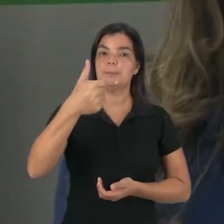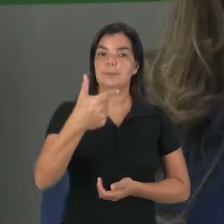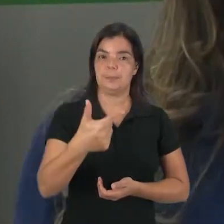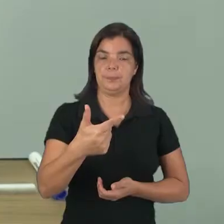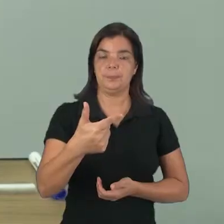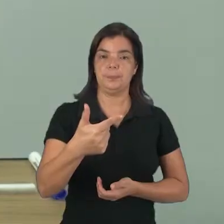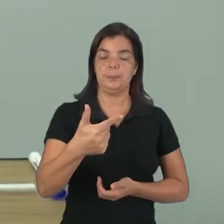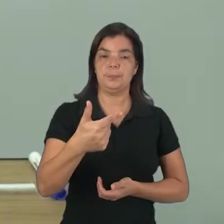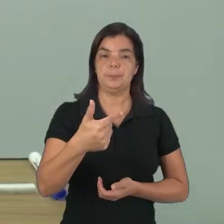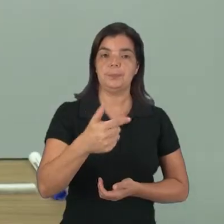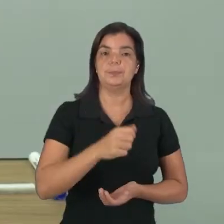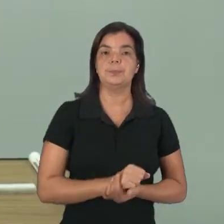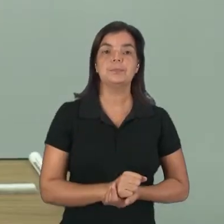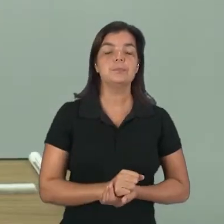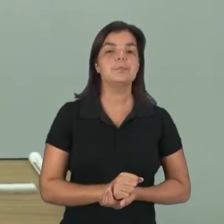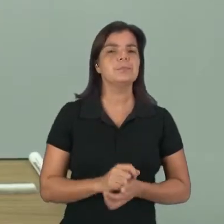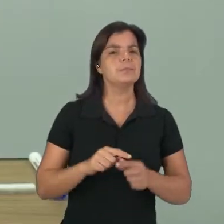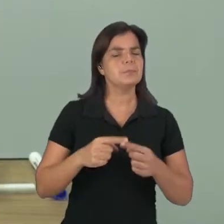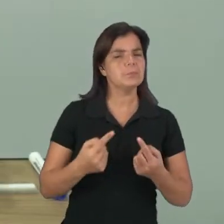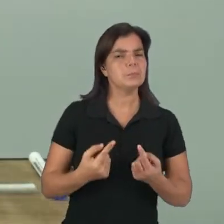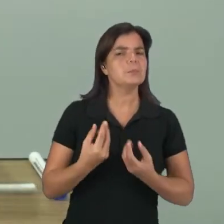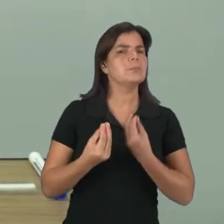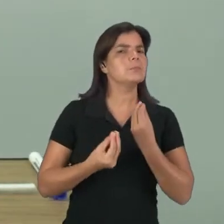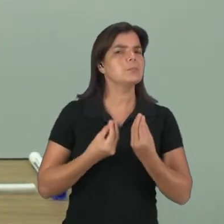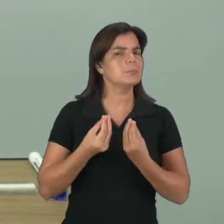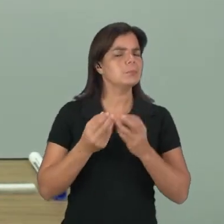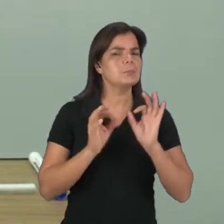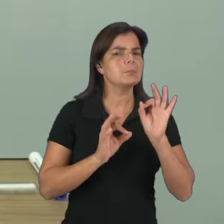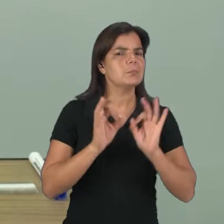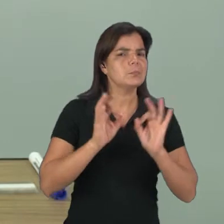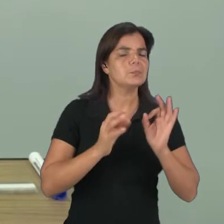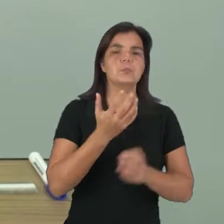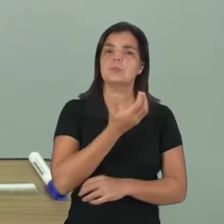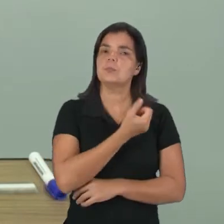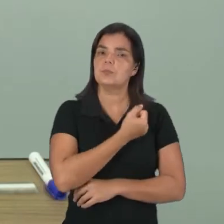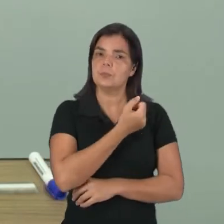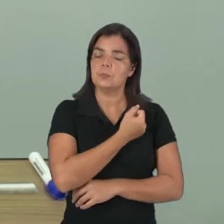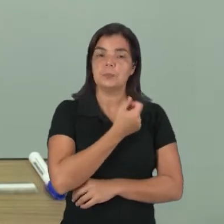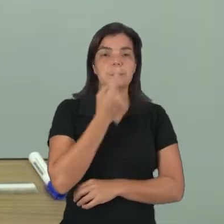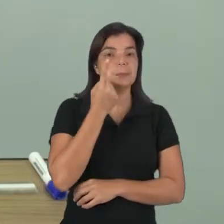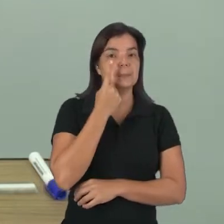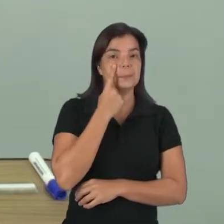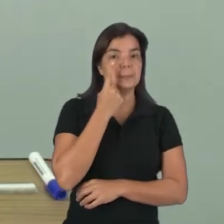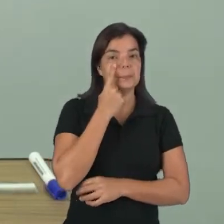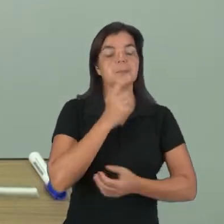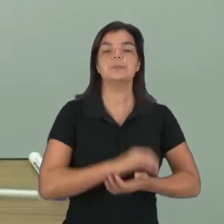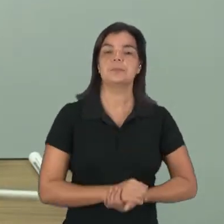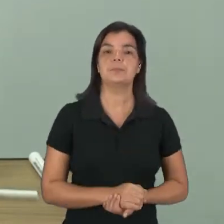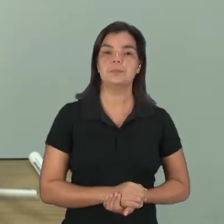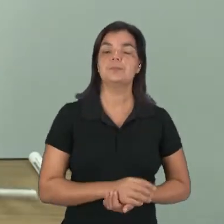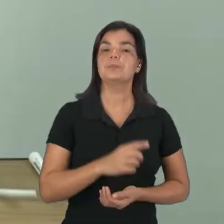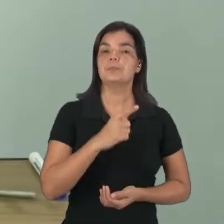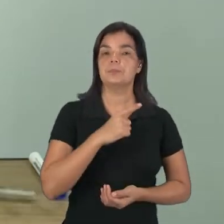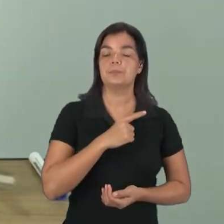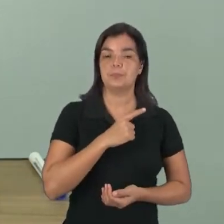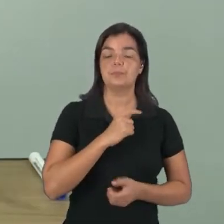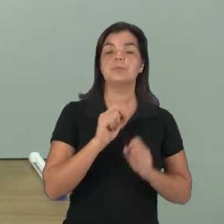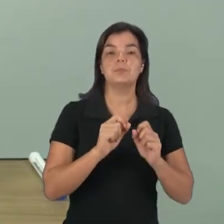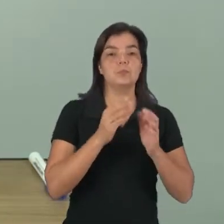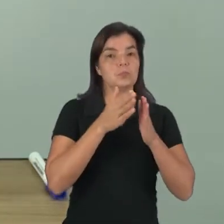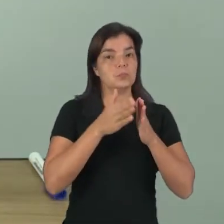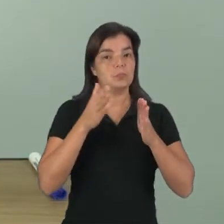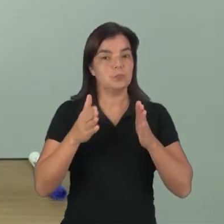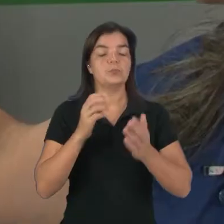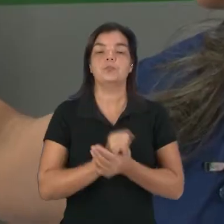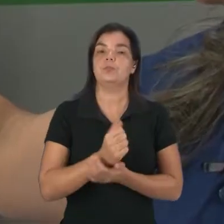492. Isso mesmo. Mas como foi formado esse número? Olhem só, crianças, nós temos aqui que observar as ordens.